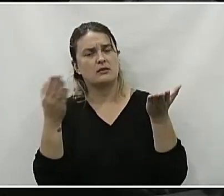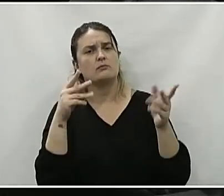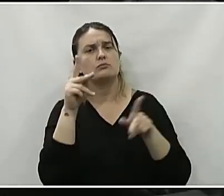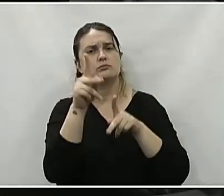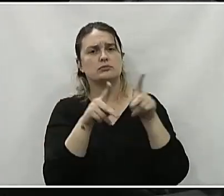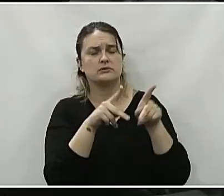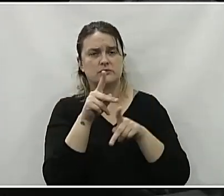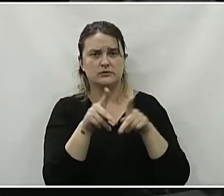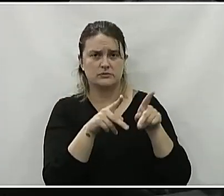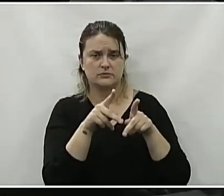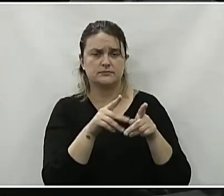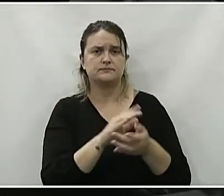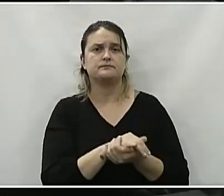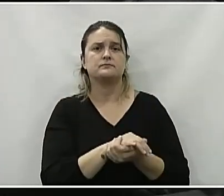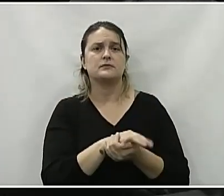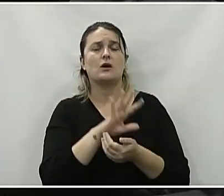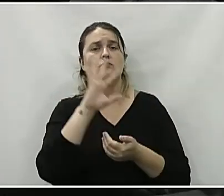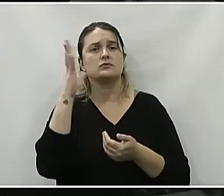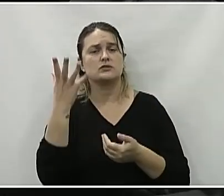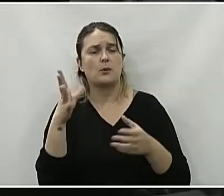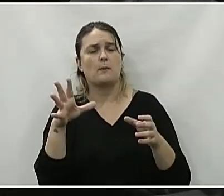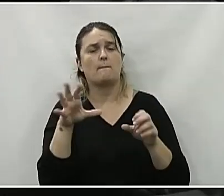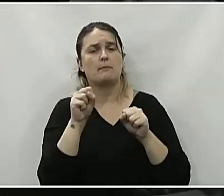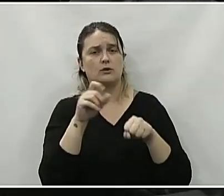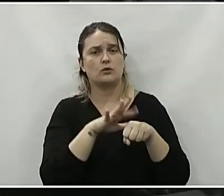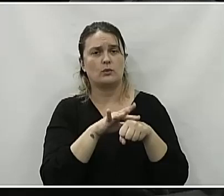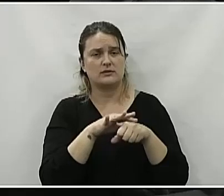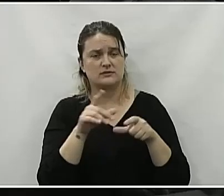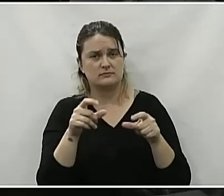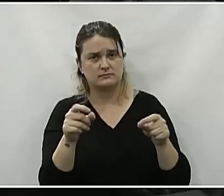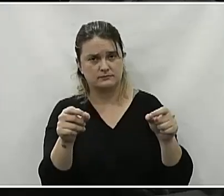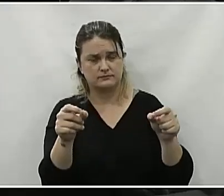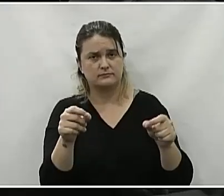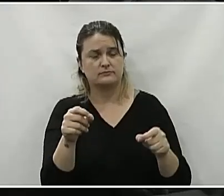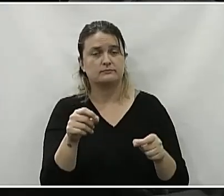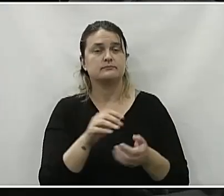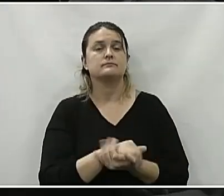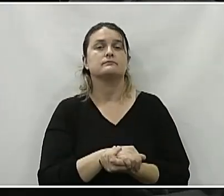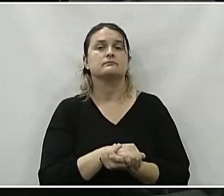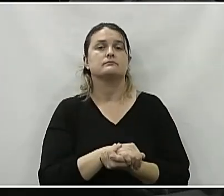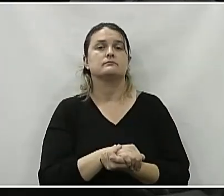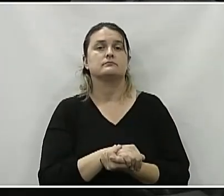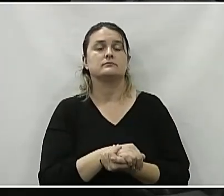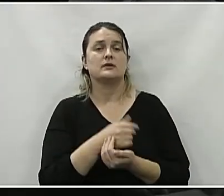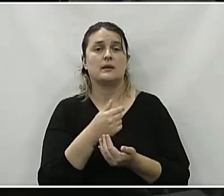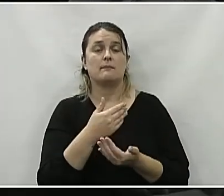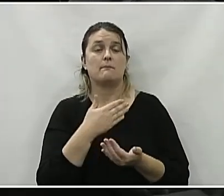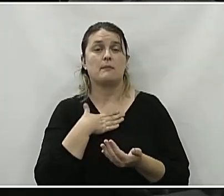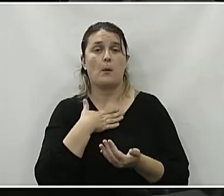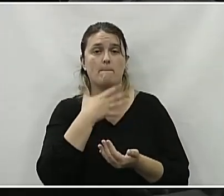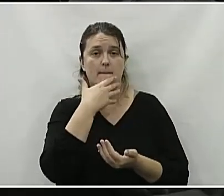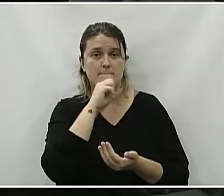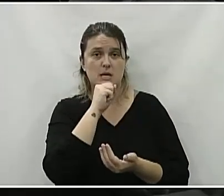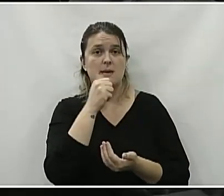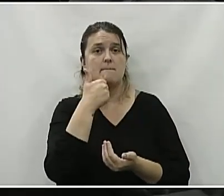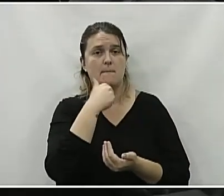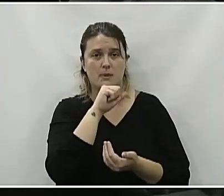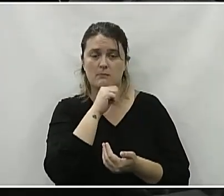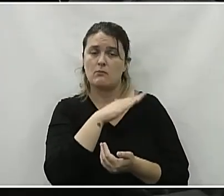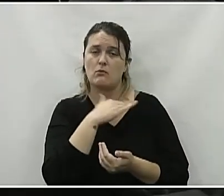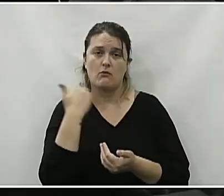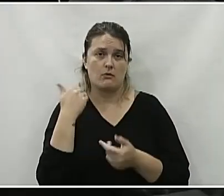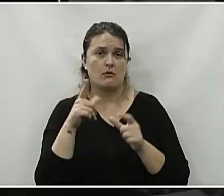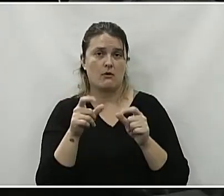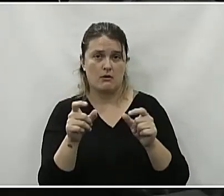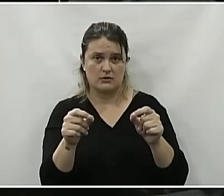população, que é acometida dessa doença, que é o câncer. Eu, infelizmente, perdi o meu pai e minha mãe por